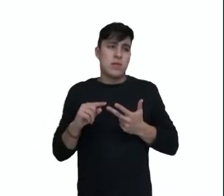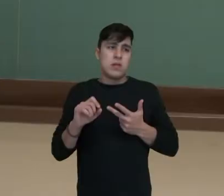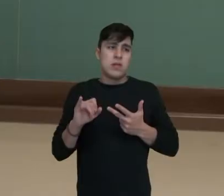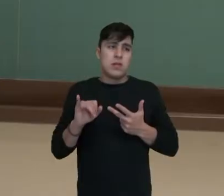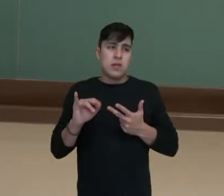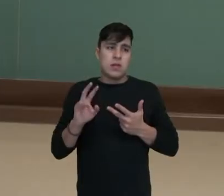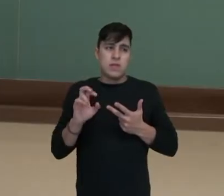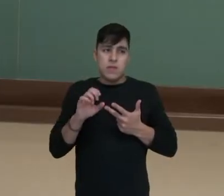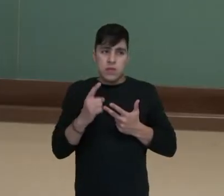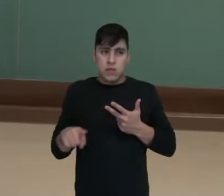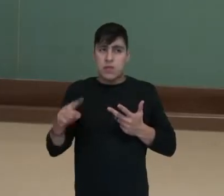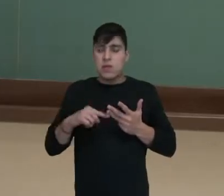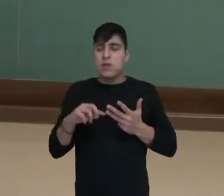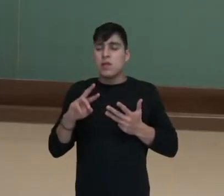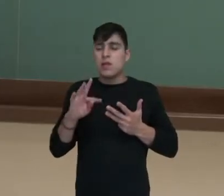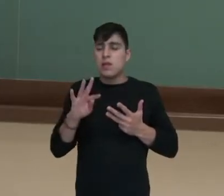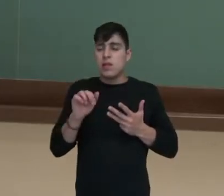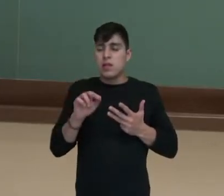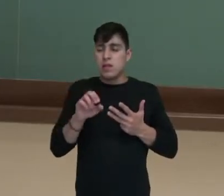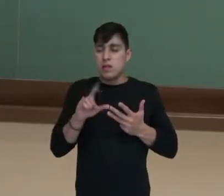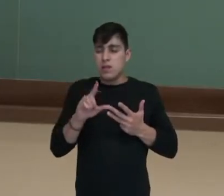ó. Nessa imagem aqui, ó.